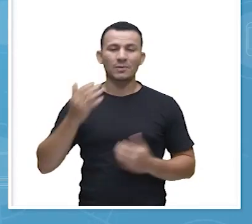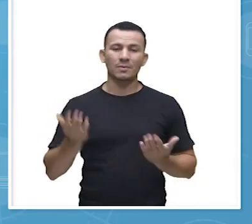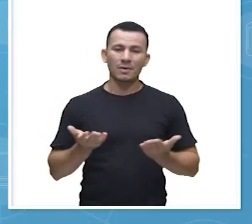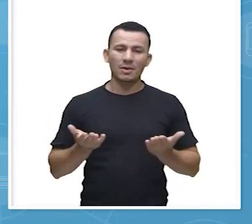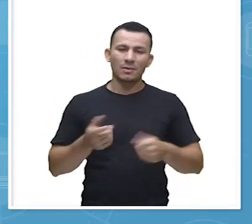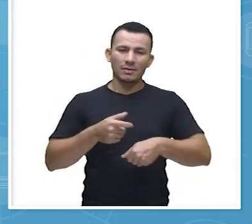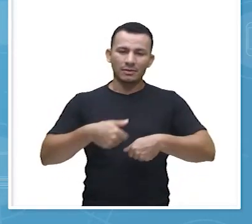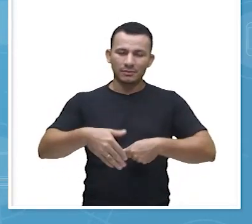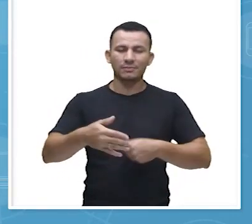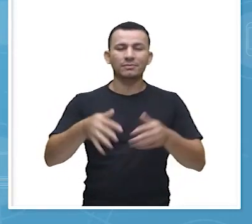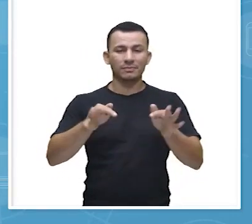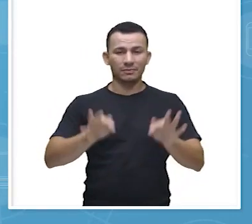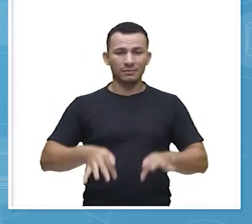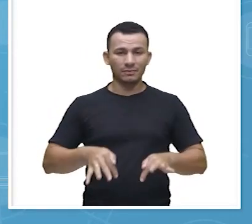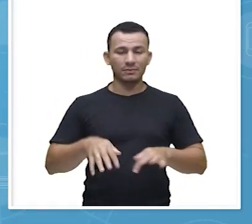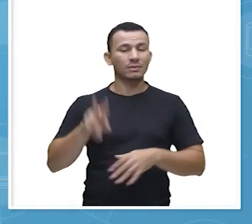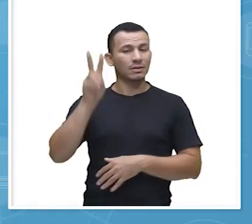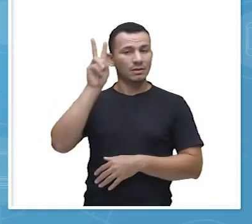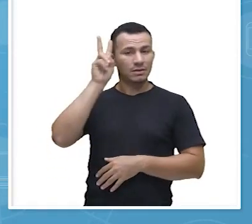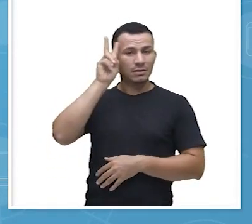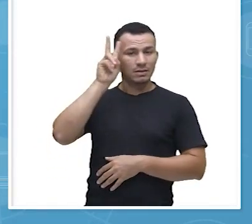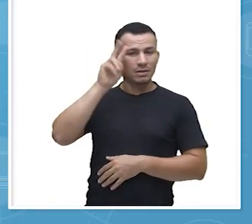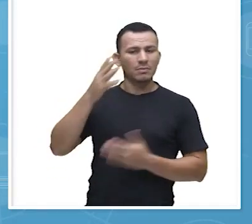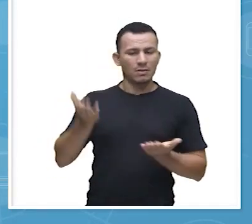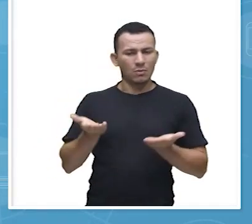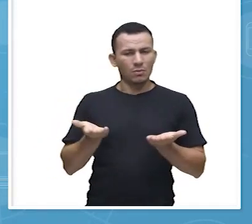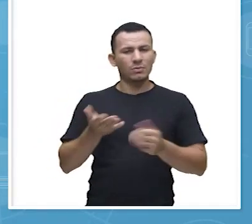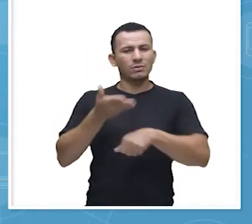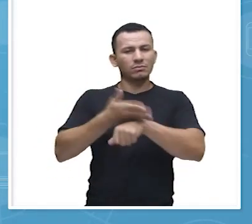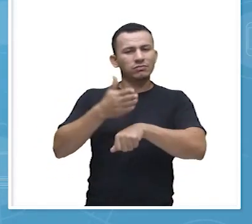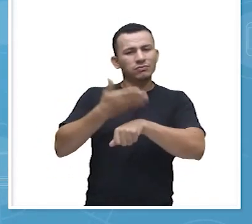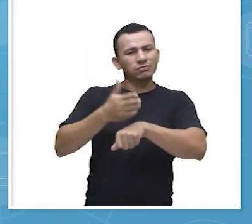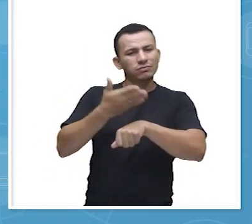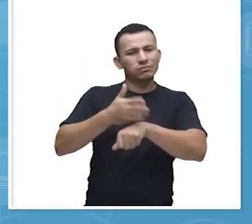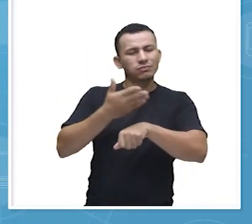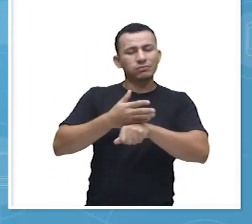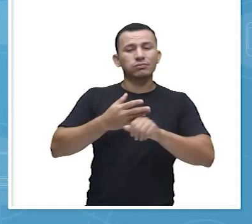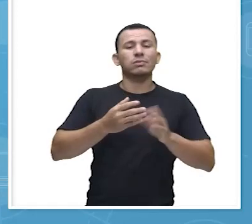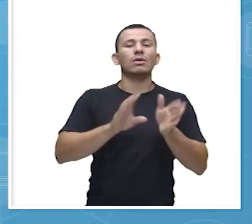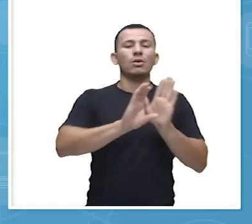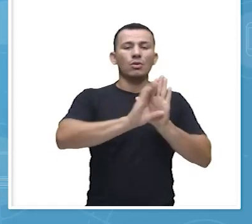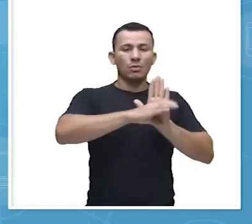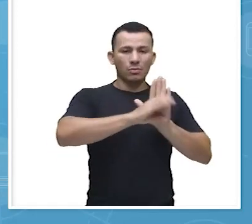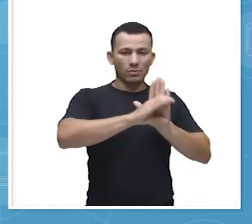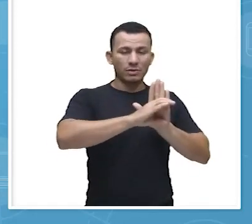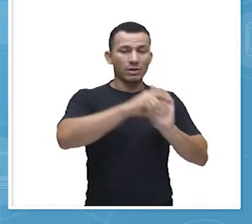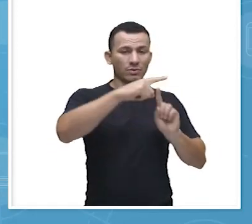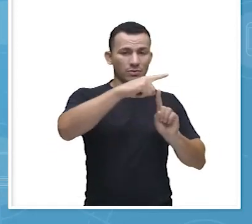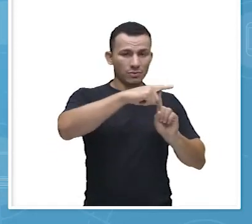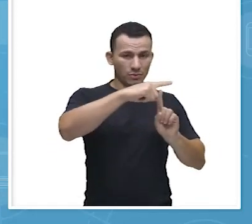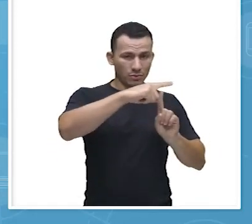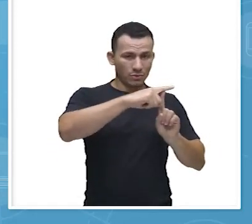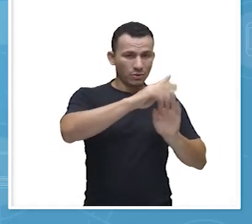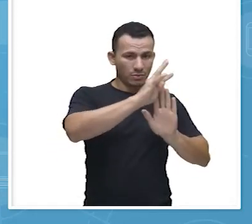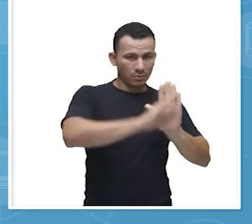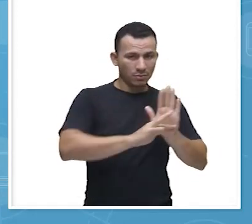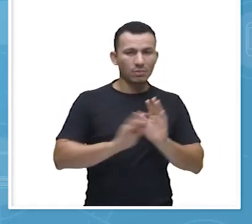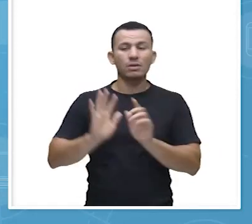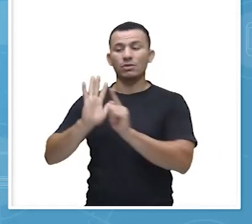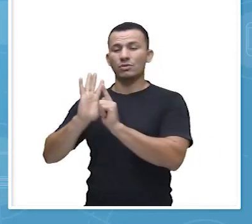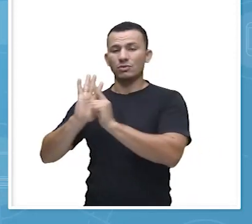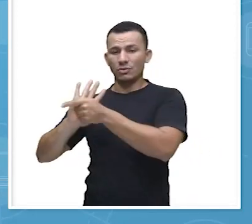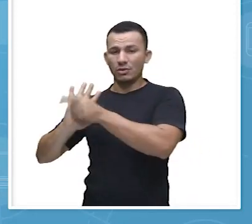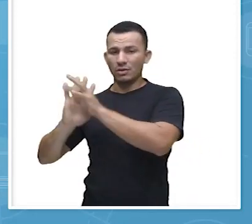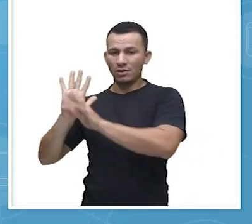por aqui. Lembrando que agora nós praticamos os conceitos de tipo textual e gênero textual,